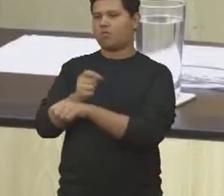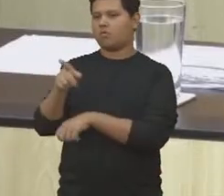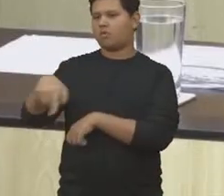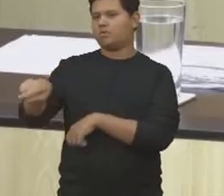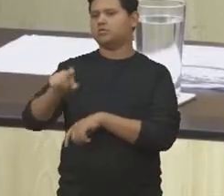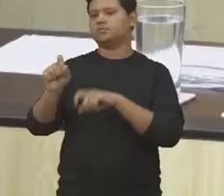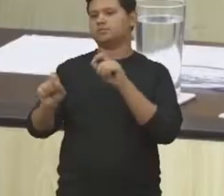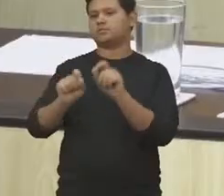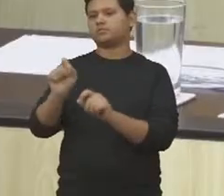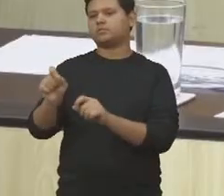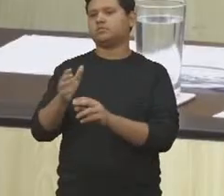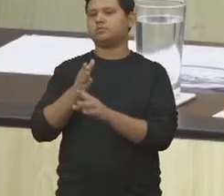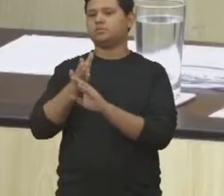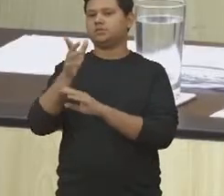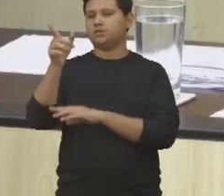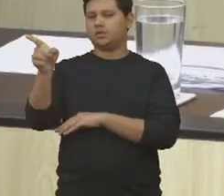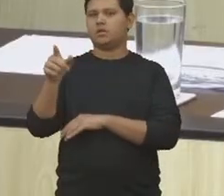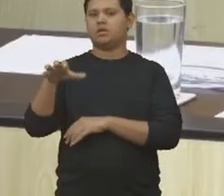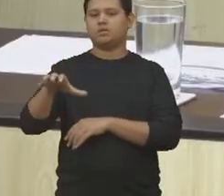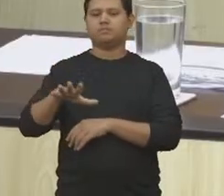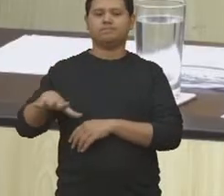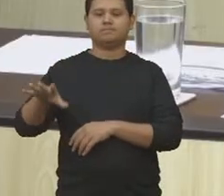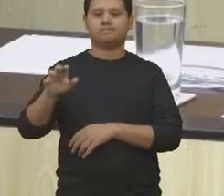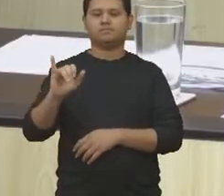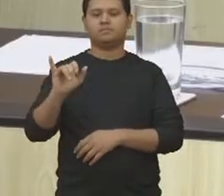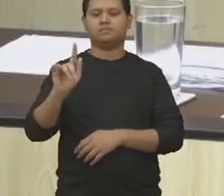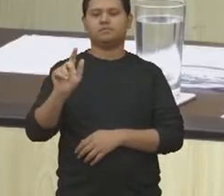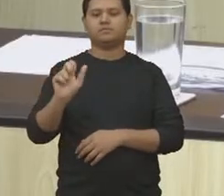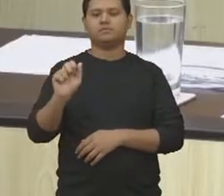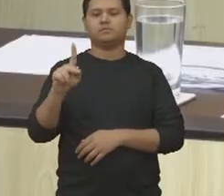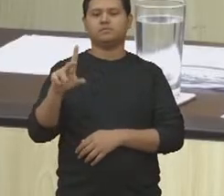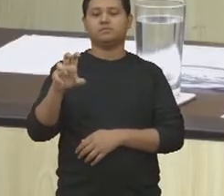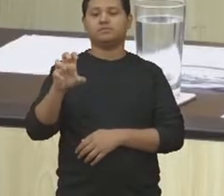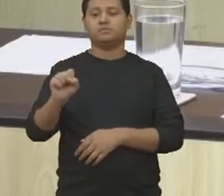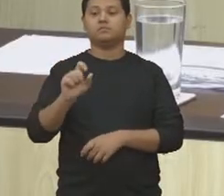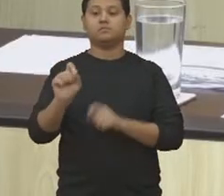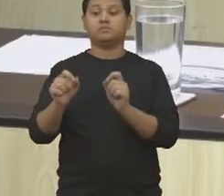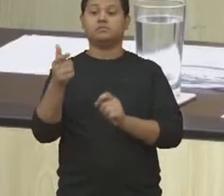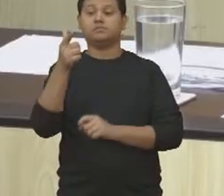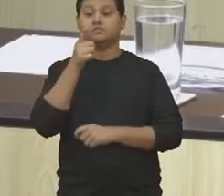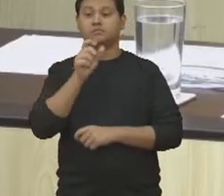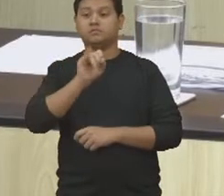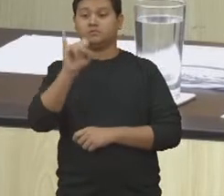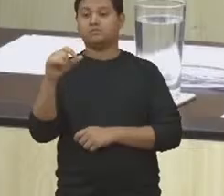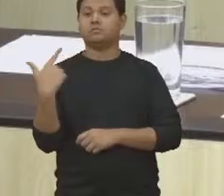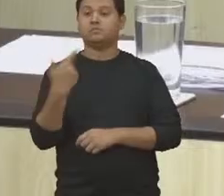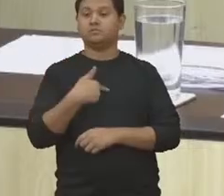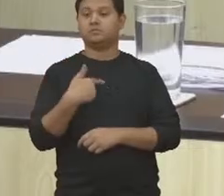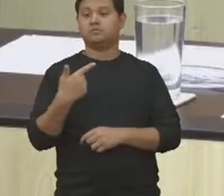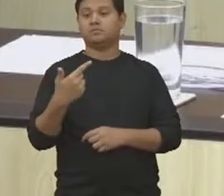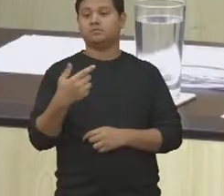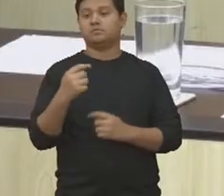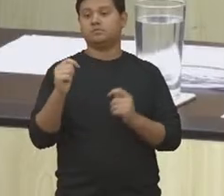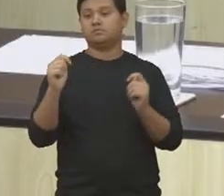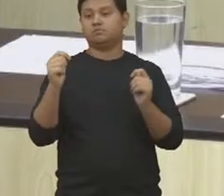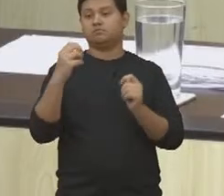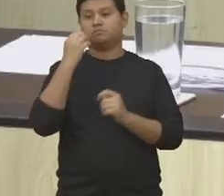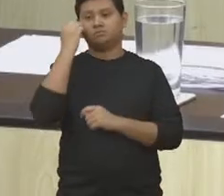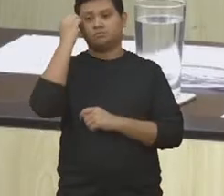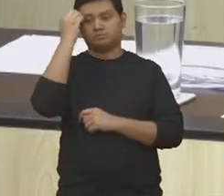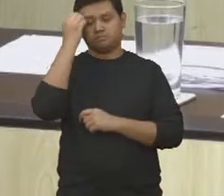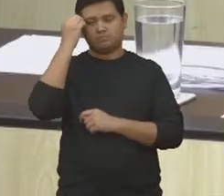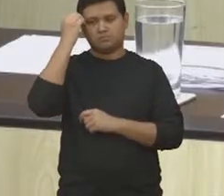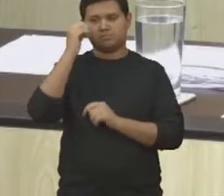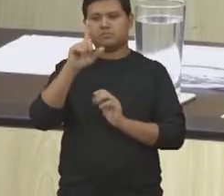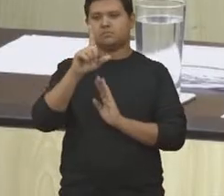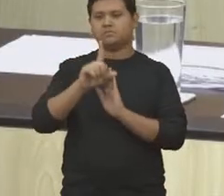passar lá para o Igarapés, né, a rede de água e de esgoto, né, se também a gente tem ponderado também, né, na